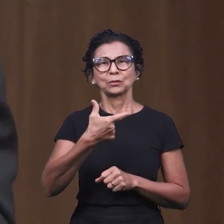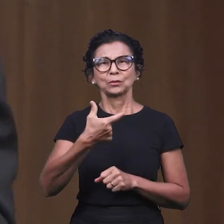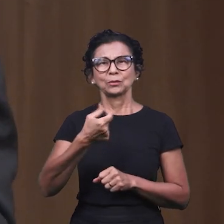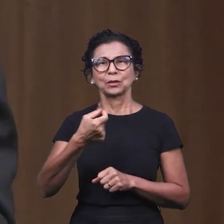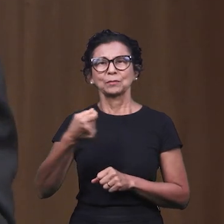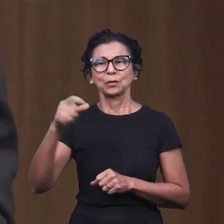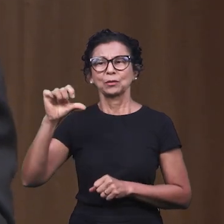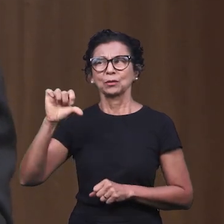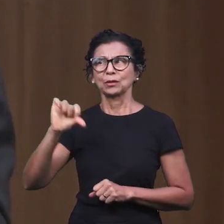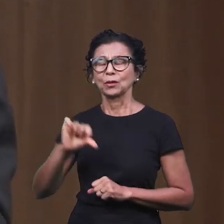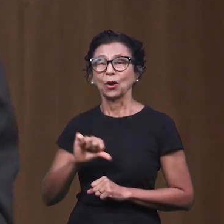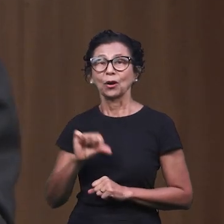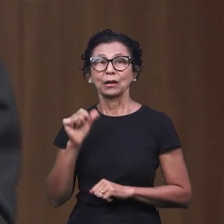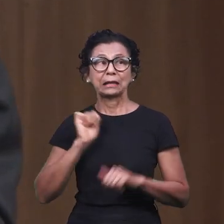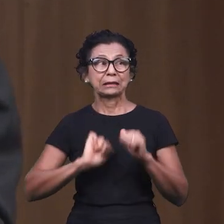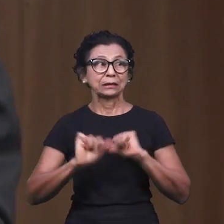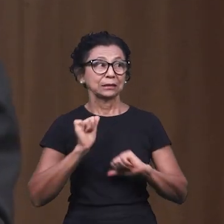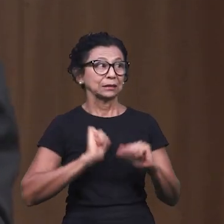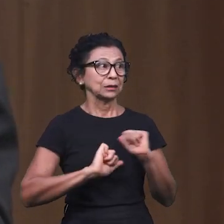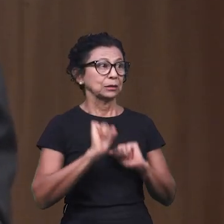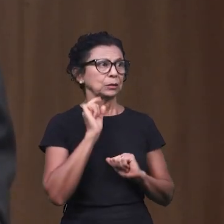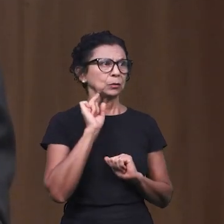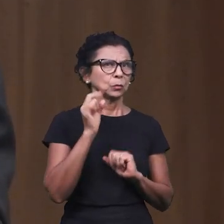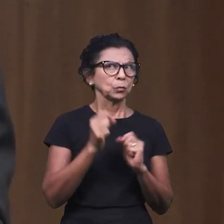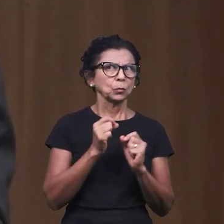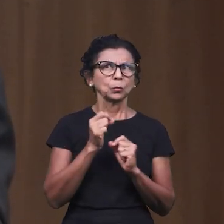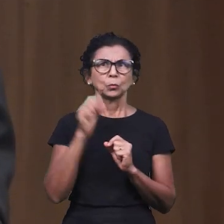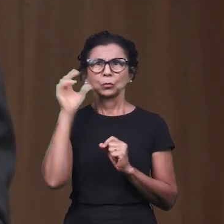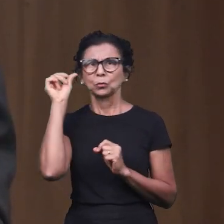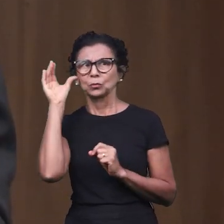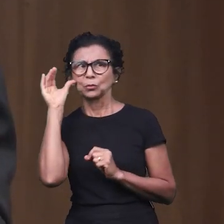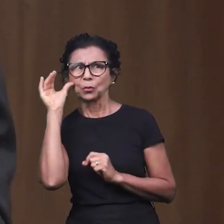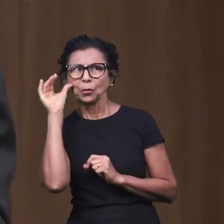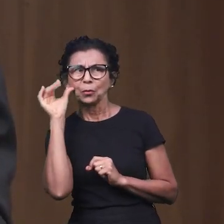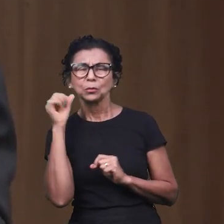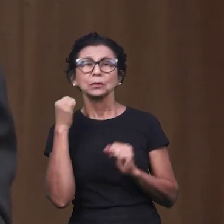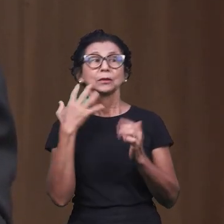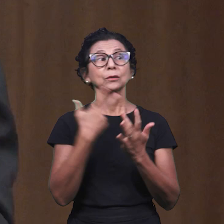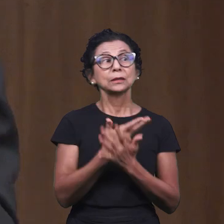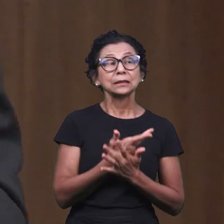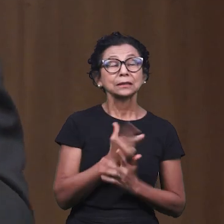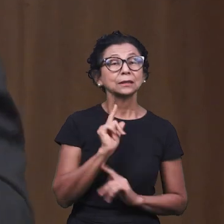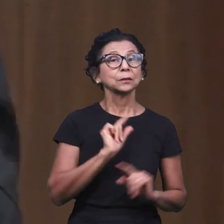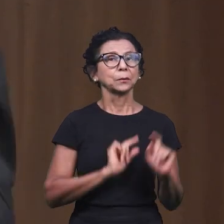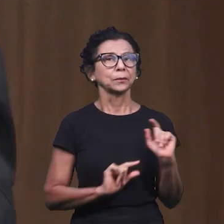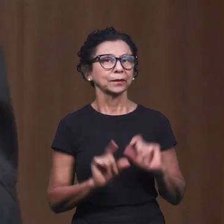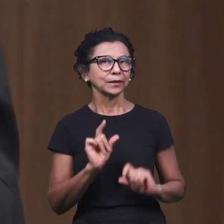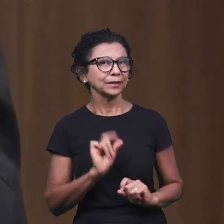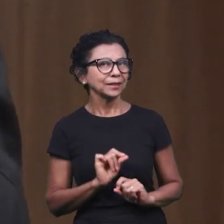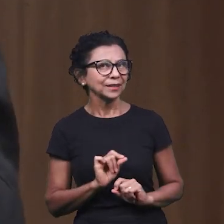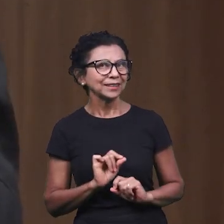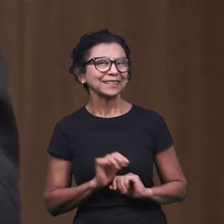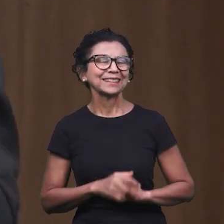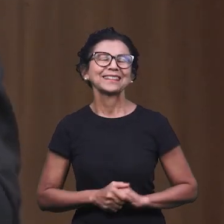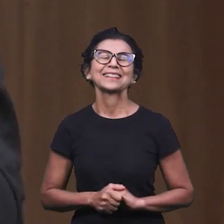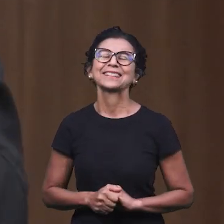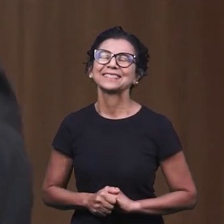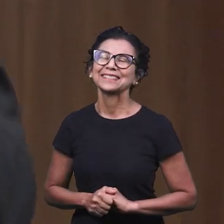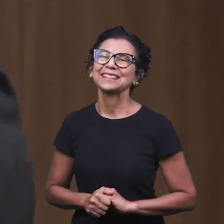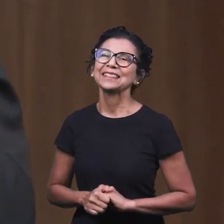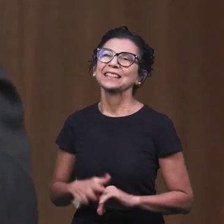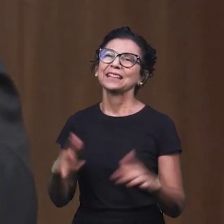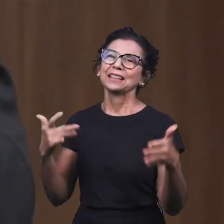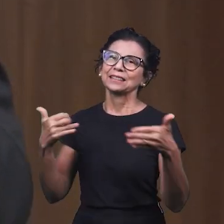Tudo, mas podemos destacar algumas, né? Para depois falarmos aqui. Mas de pessoas que muitas vezes